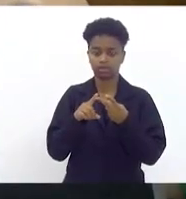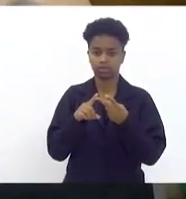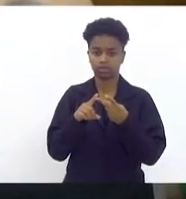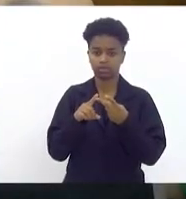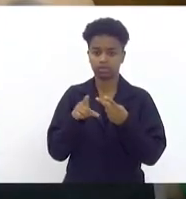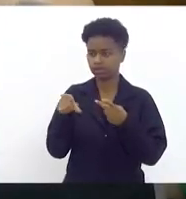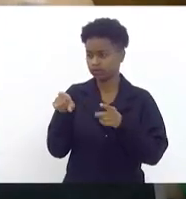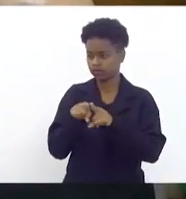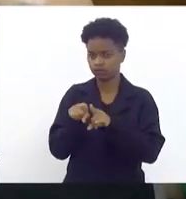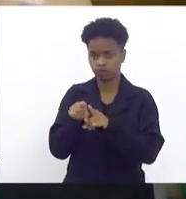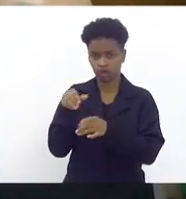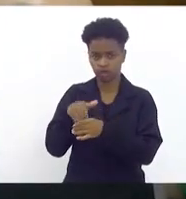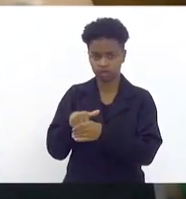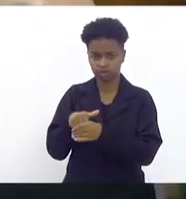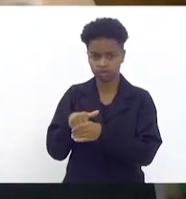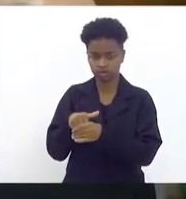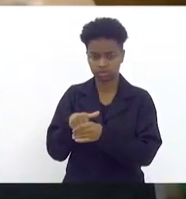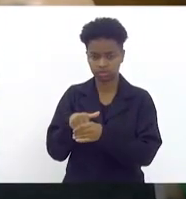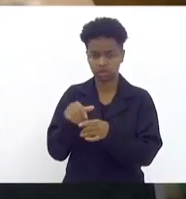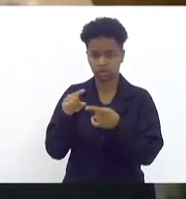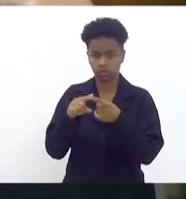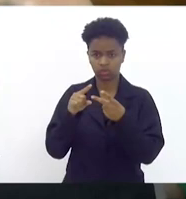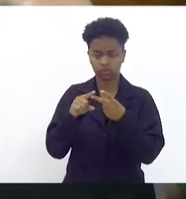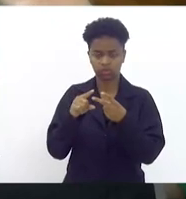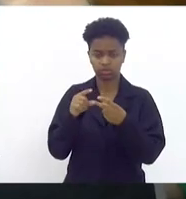Não, você nem está votando. Está votando. Um,